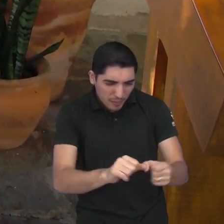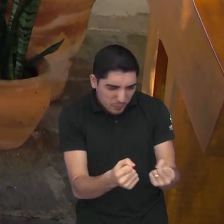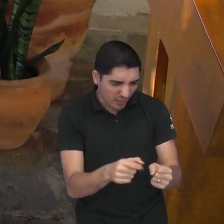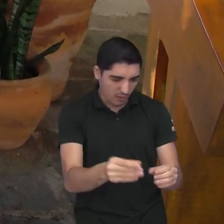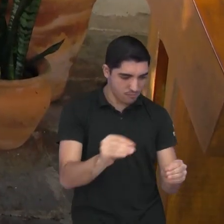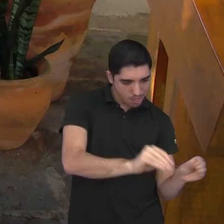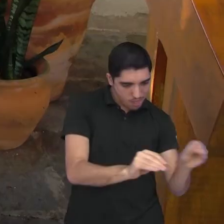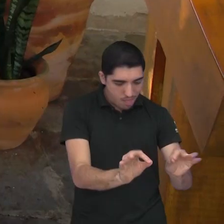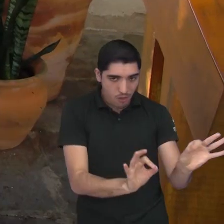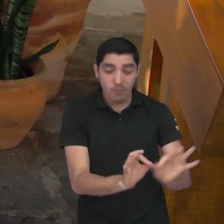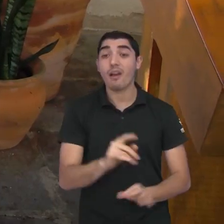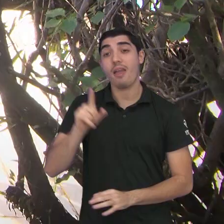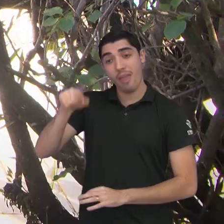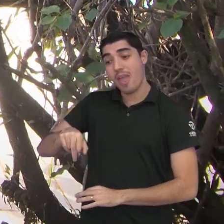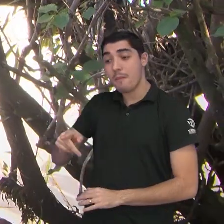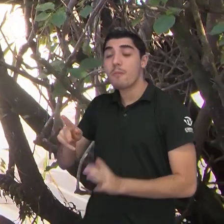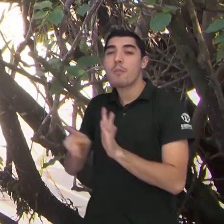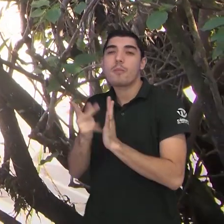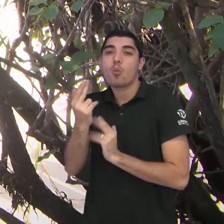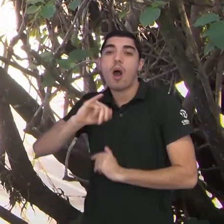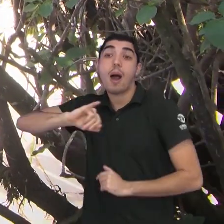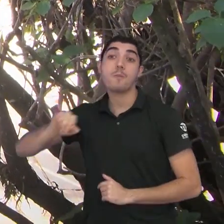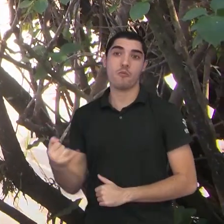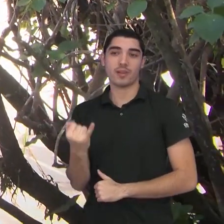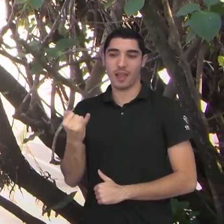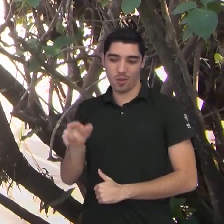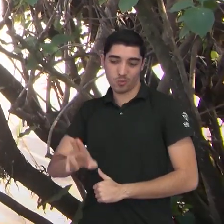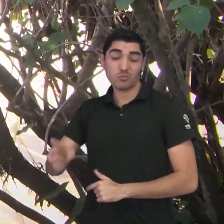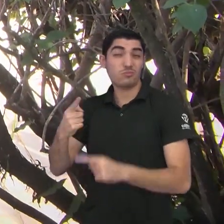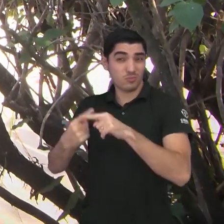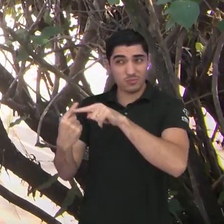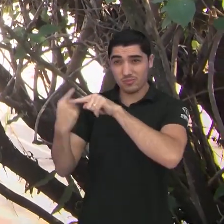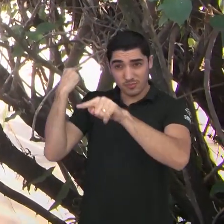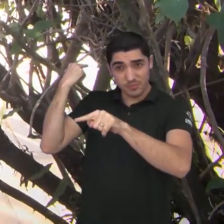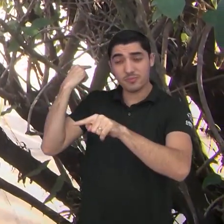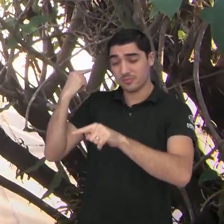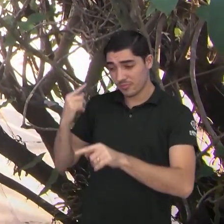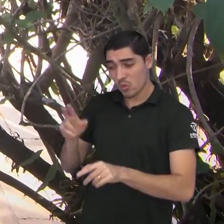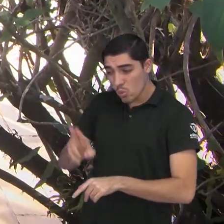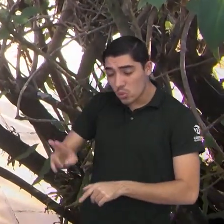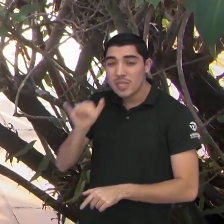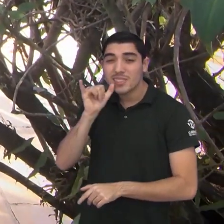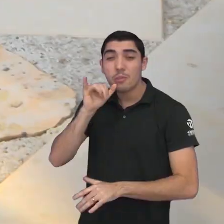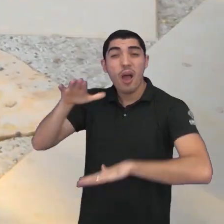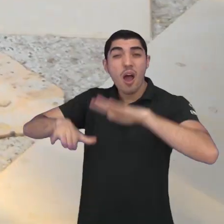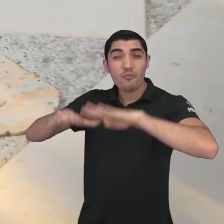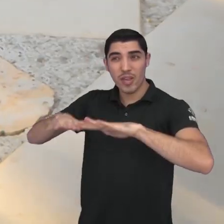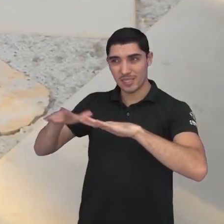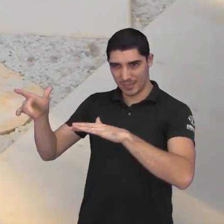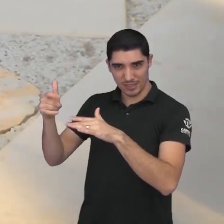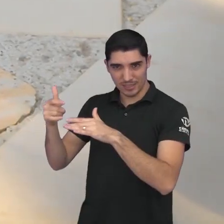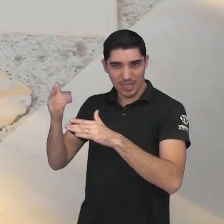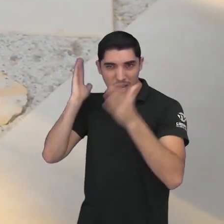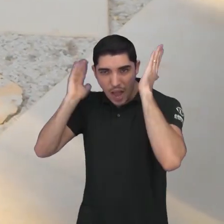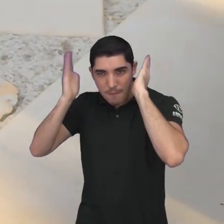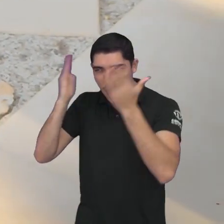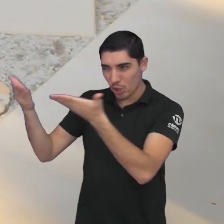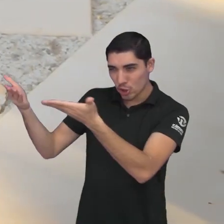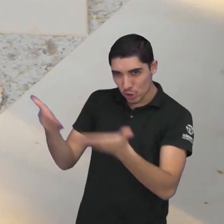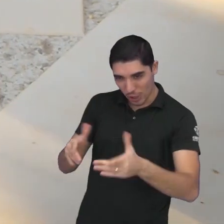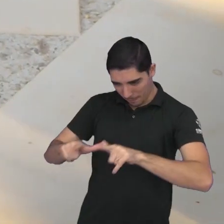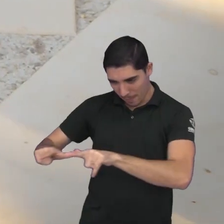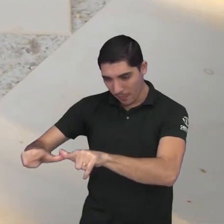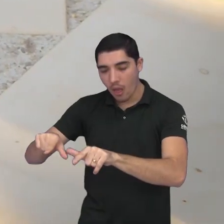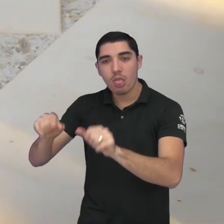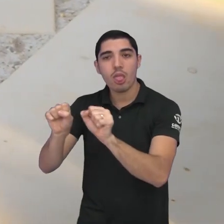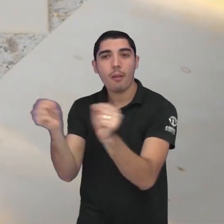reaproveitava os pisos, também para ficar mais barato, né, construção, e era muito utilizado antigamente, porque vinha muita coisa quebrada no transporte, então ele